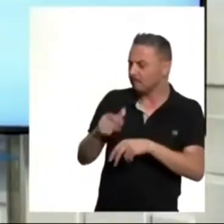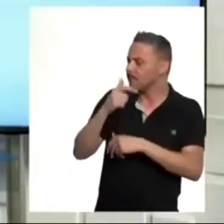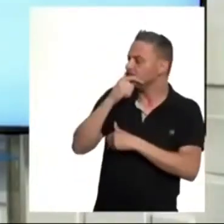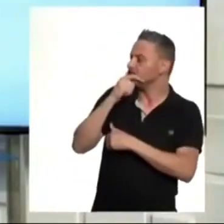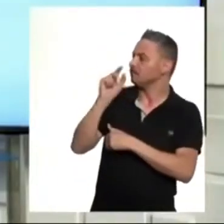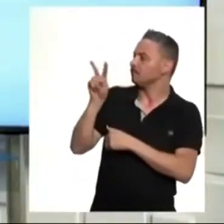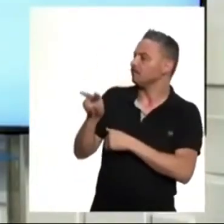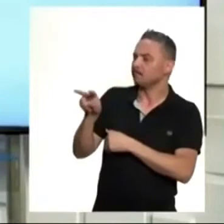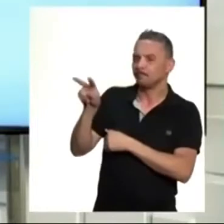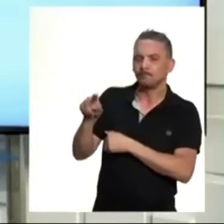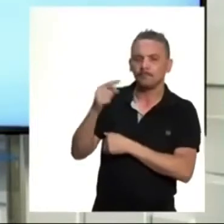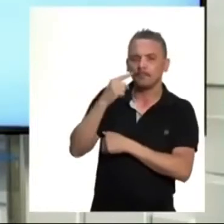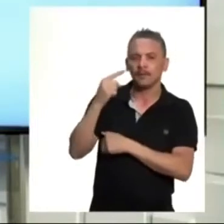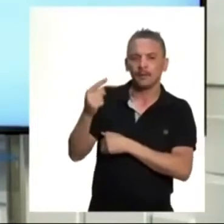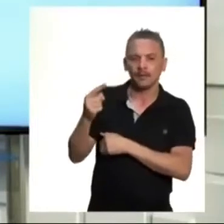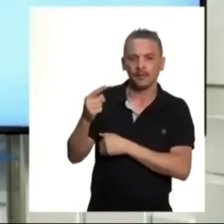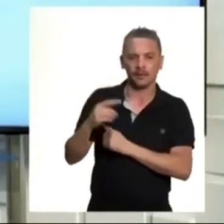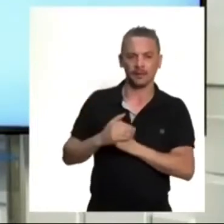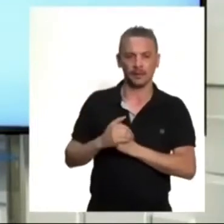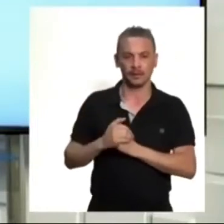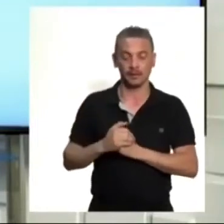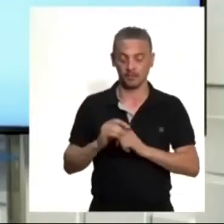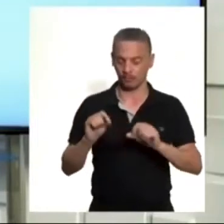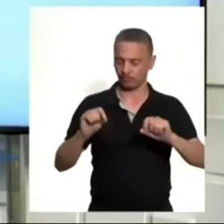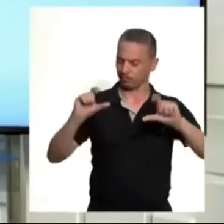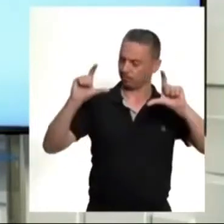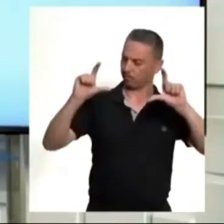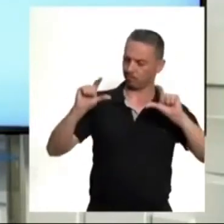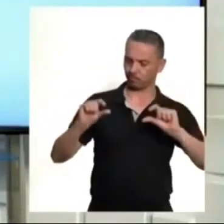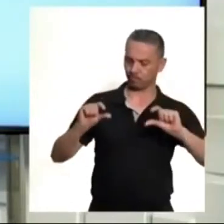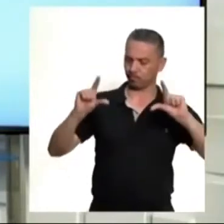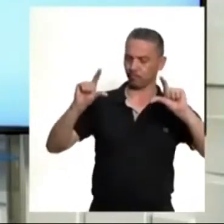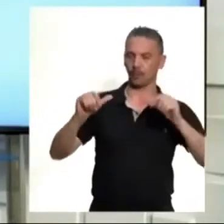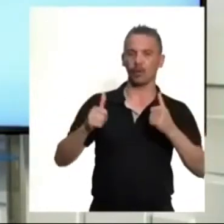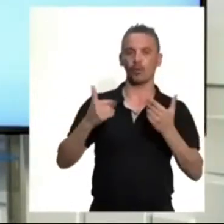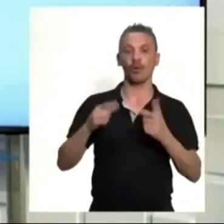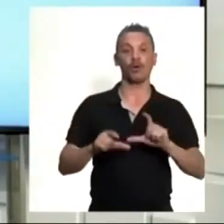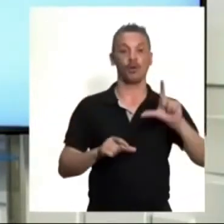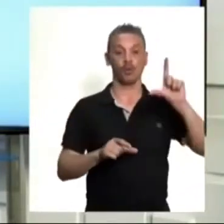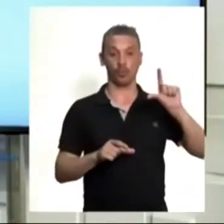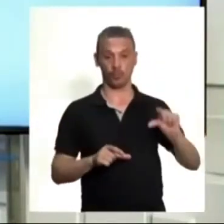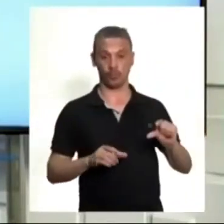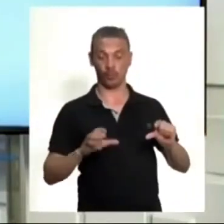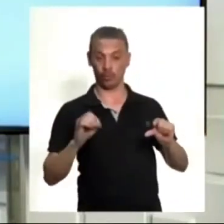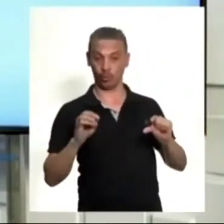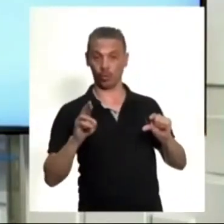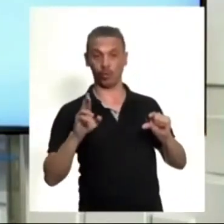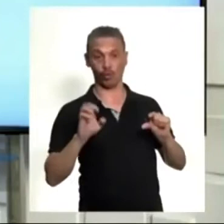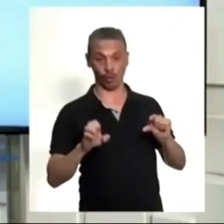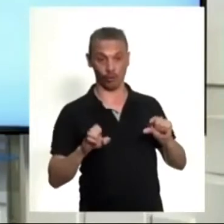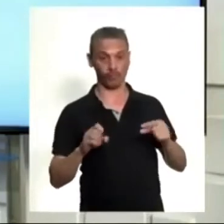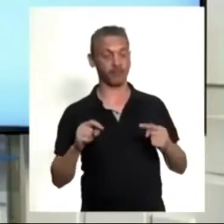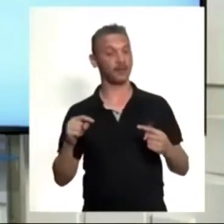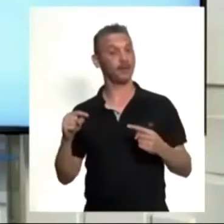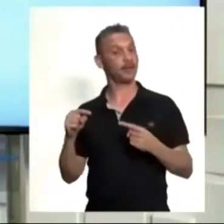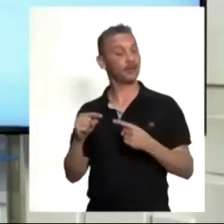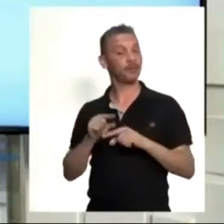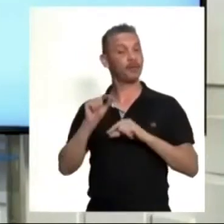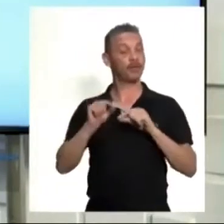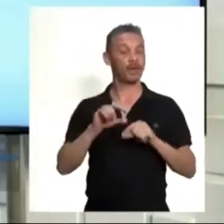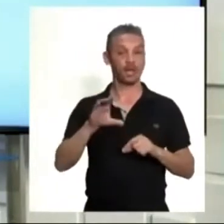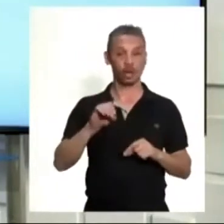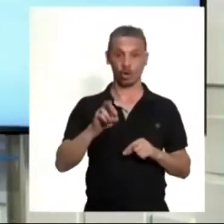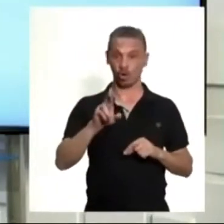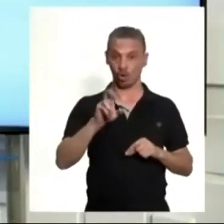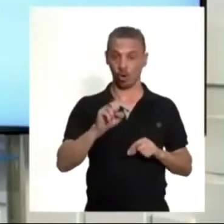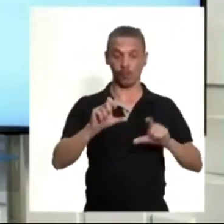fazer, ó, você bate o olho aqui e você vai ver, ó, qual que é o maior? Bom, o maior é o potencial de redução do cobre, não é? Logo, o cobre